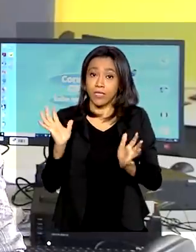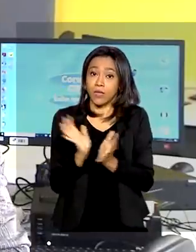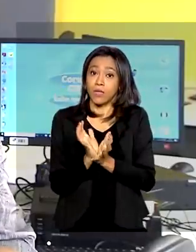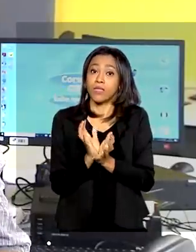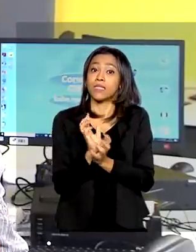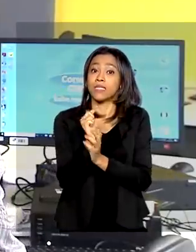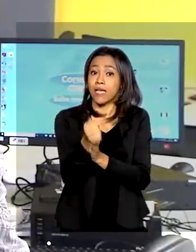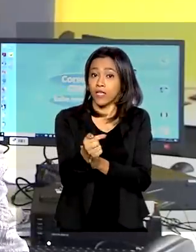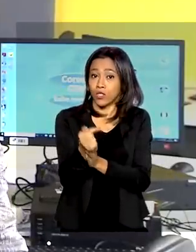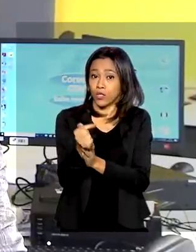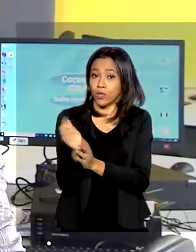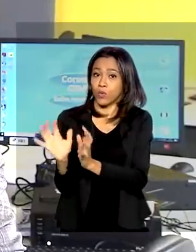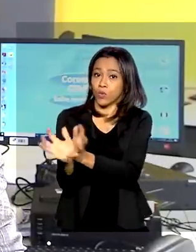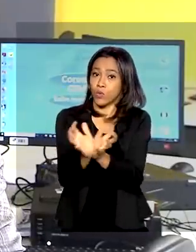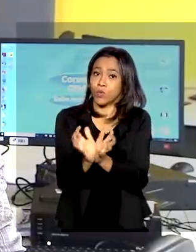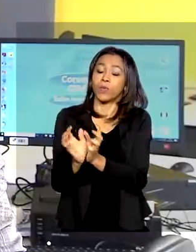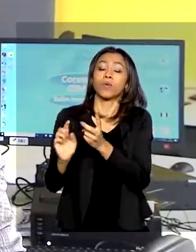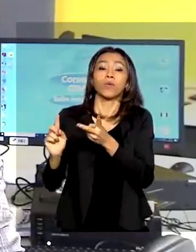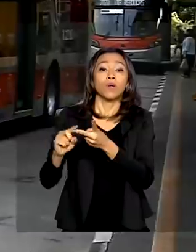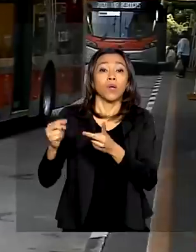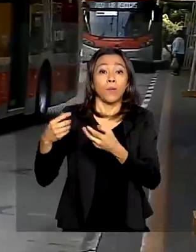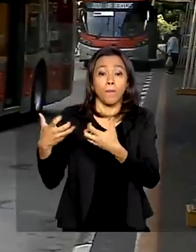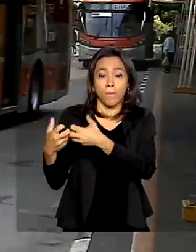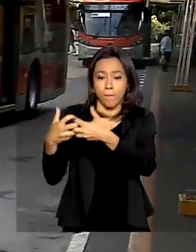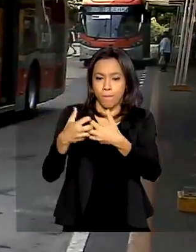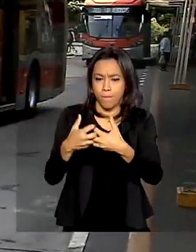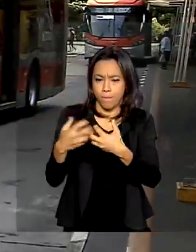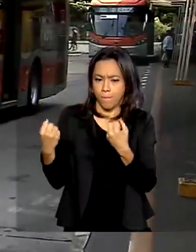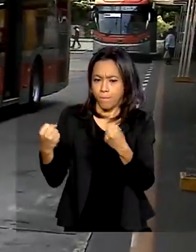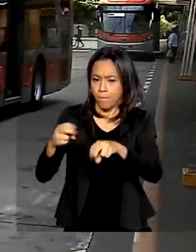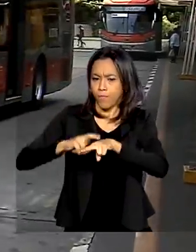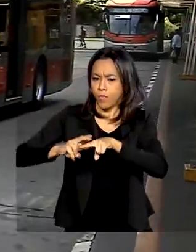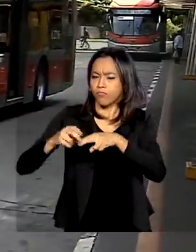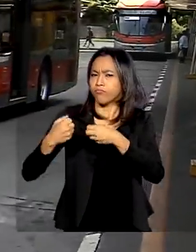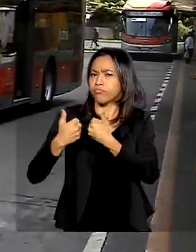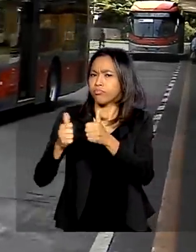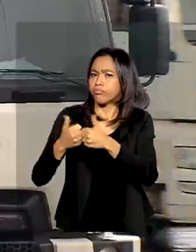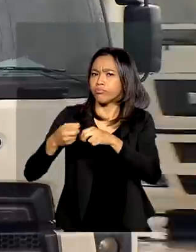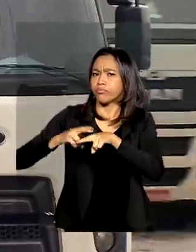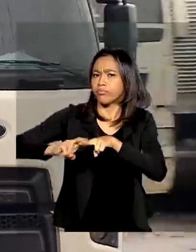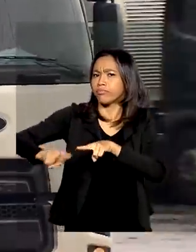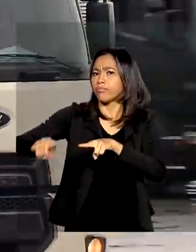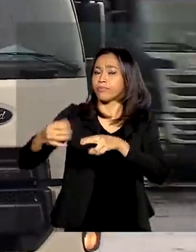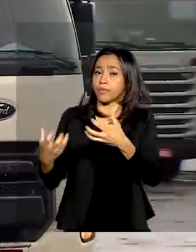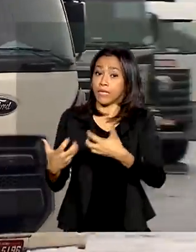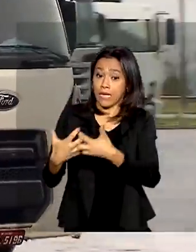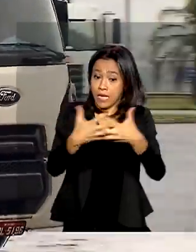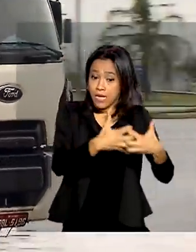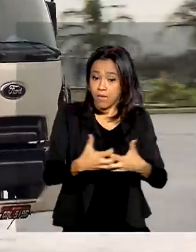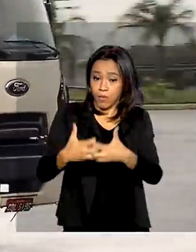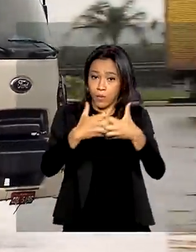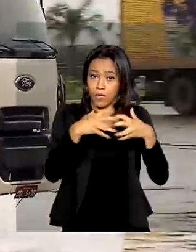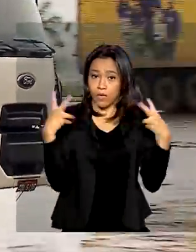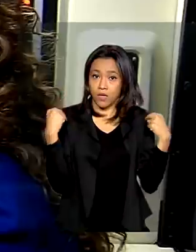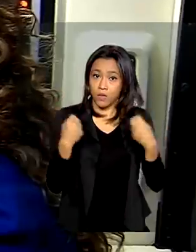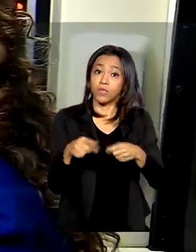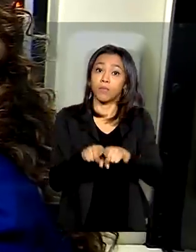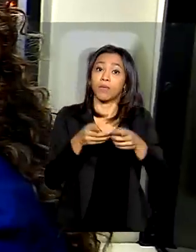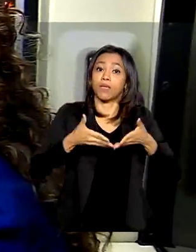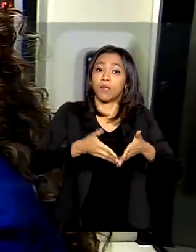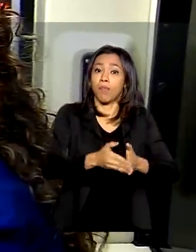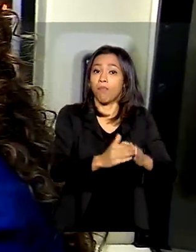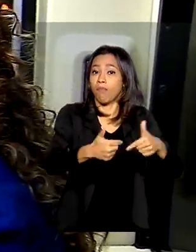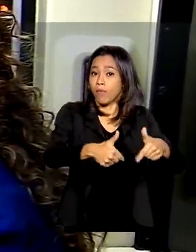sete grupos entre eles estão os motoristas e cobradores de transportes coletivos caminhoneiros e portuários